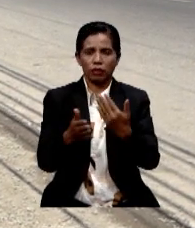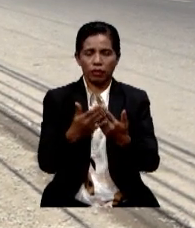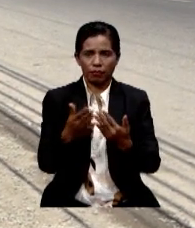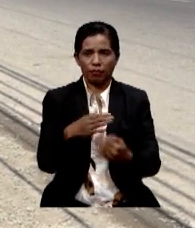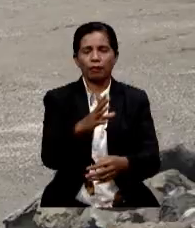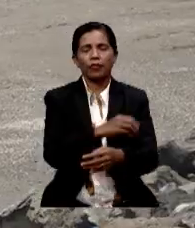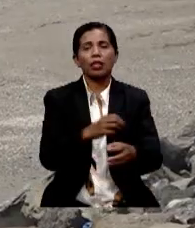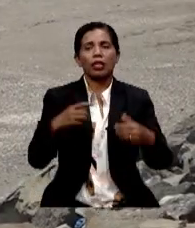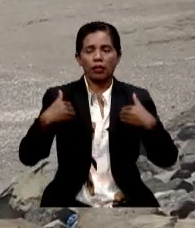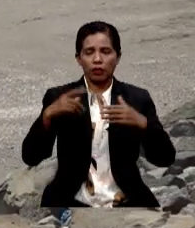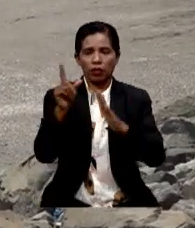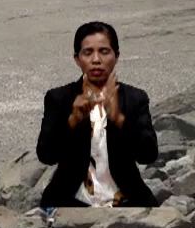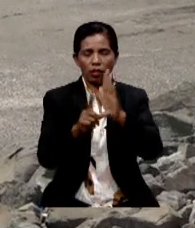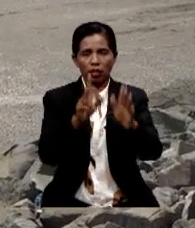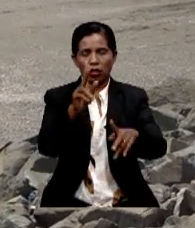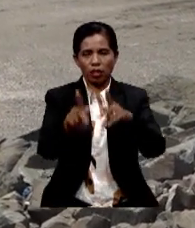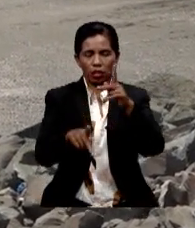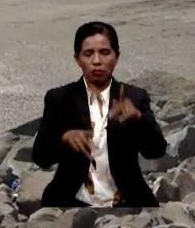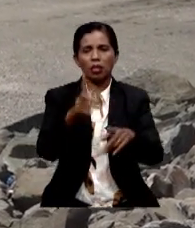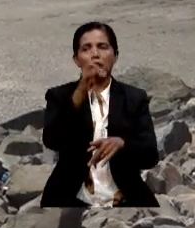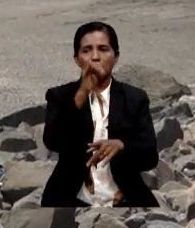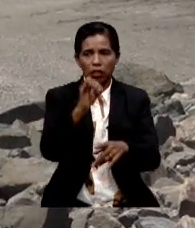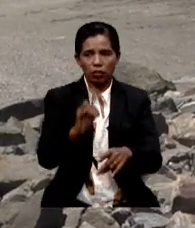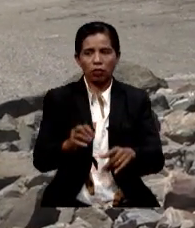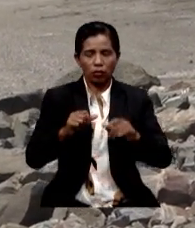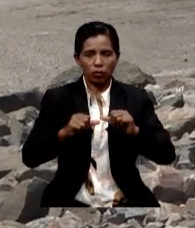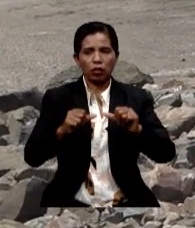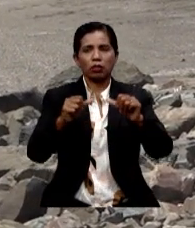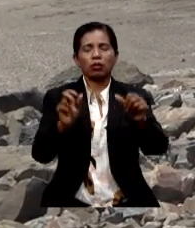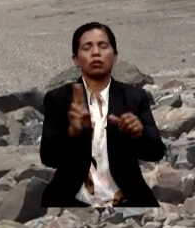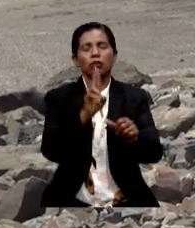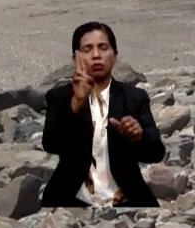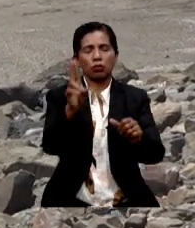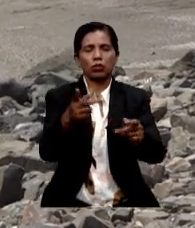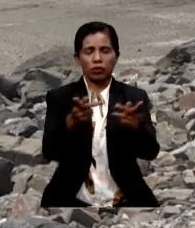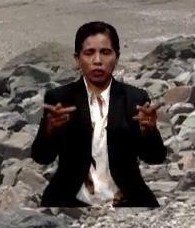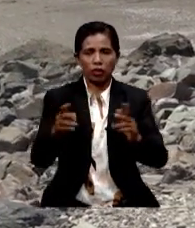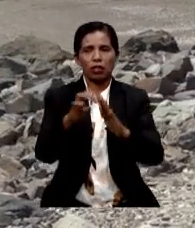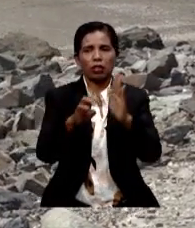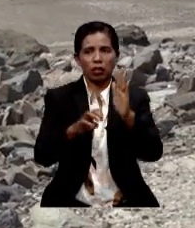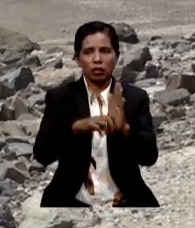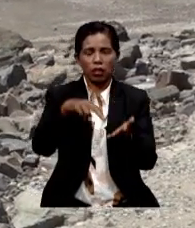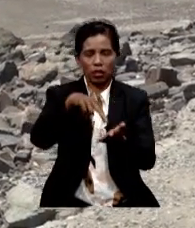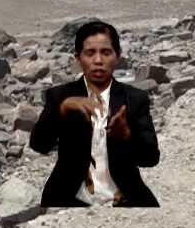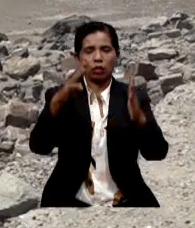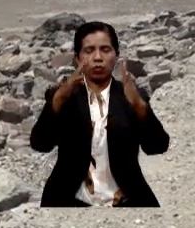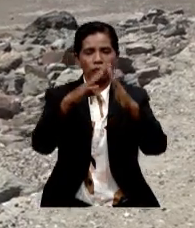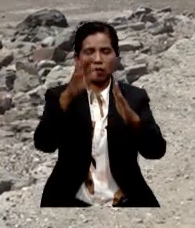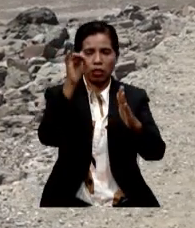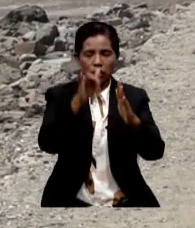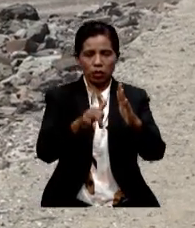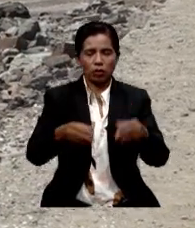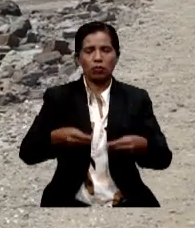ne iaona, se dá balo no capital dele, continua ocupar a estado, Balun hari uma hodihela no